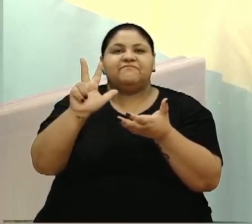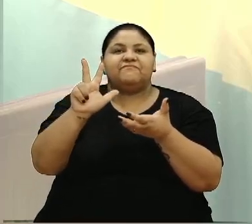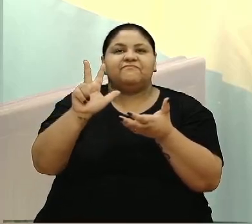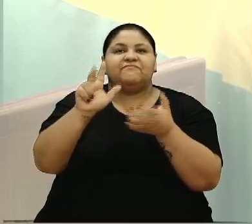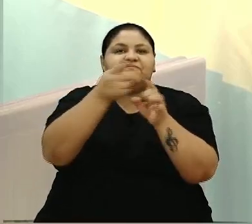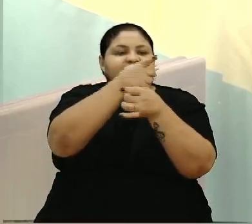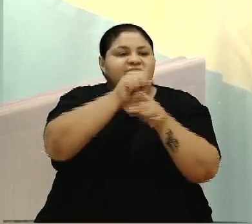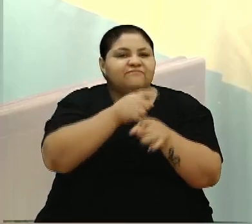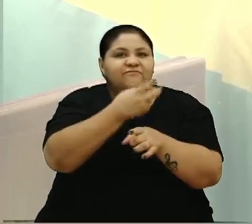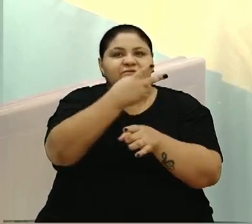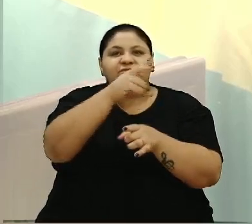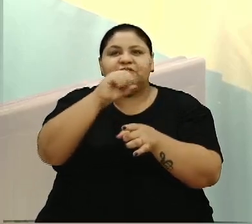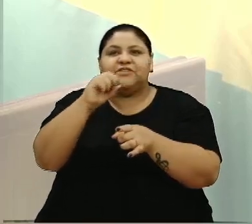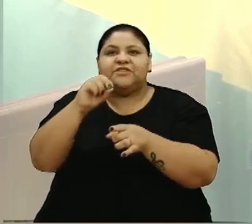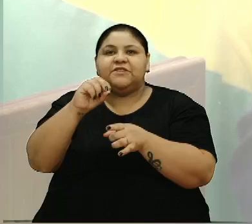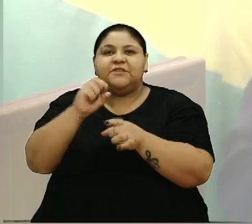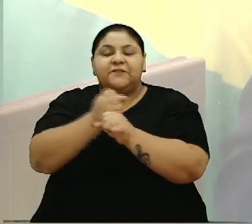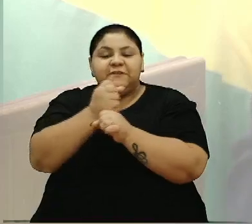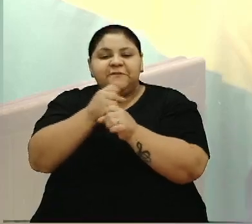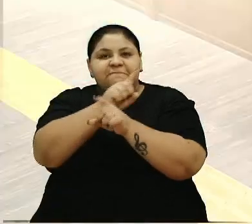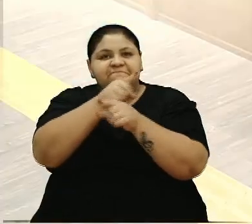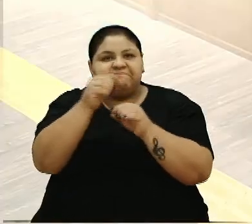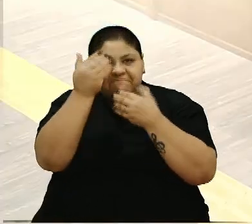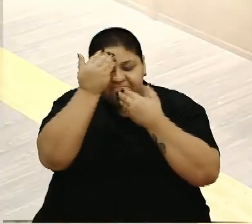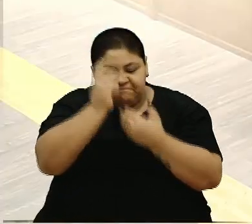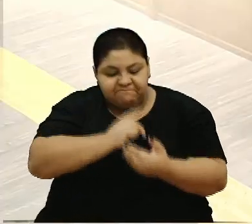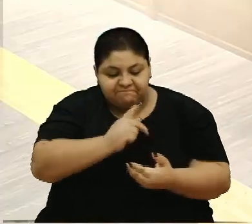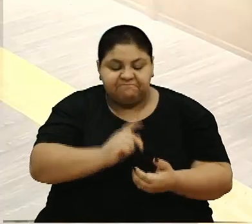pelos 20 anos de música. Obrigado, senhor presidente.